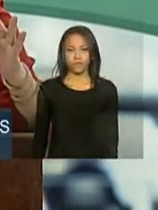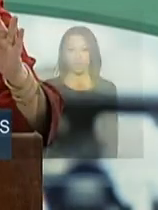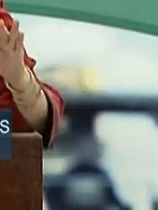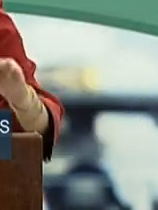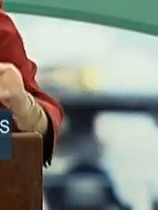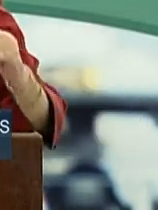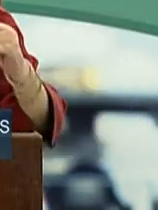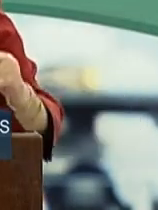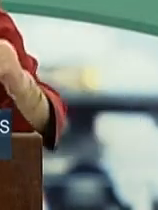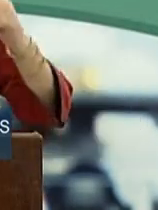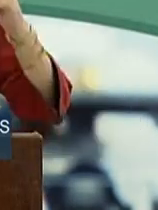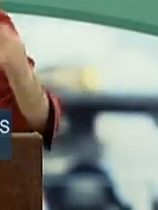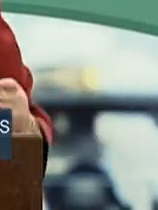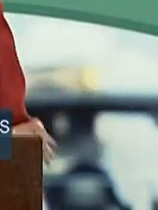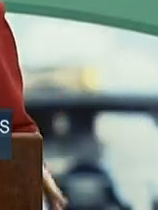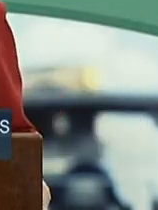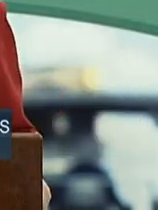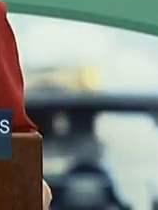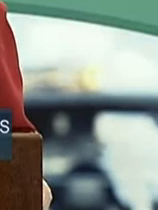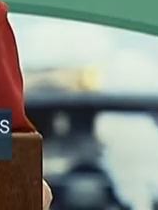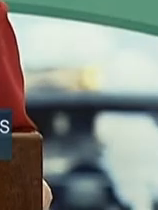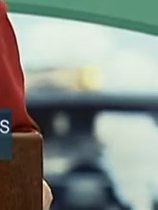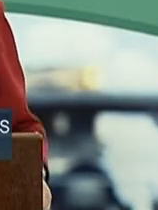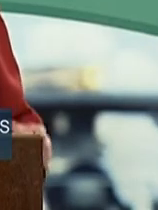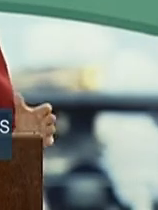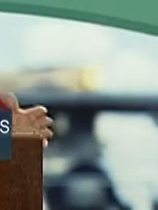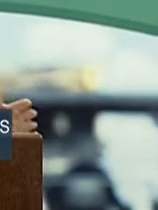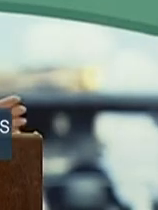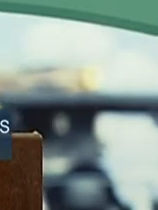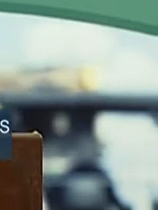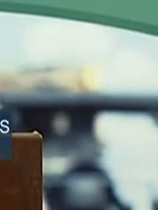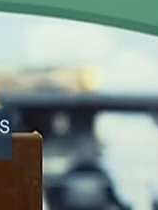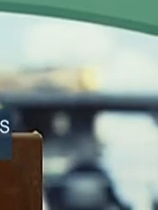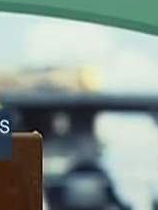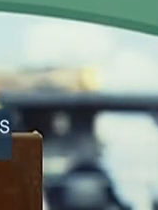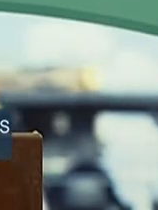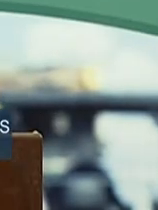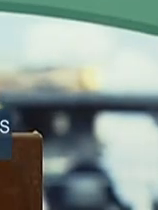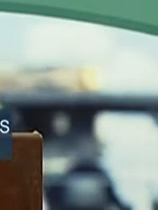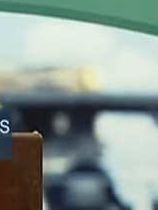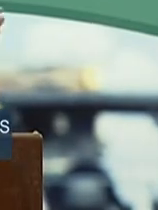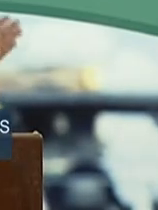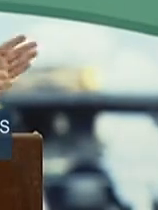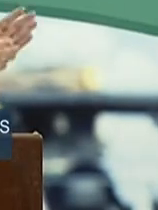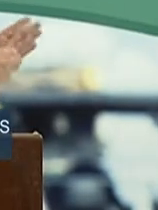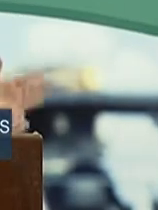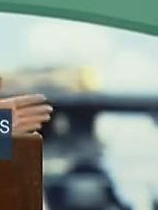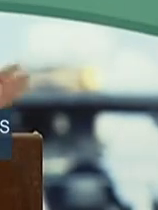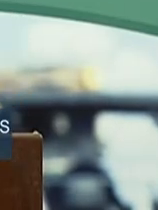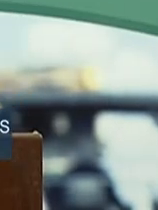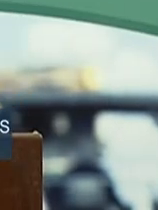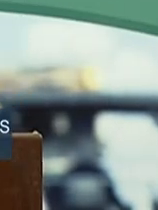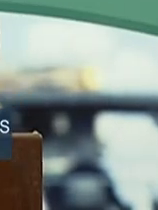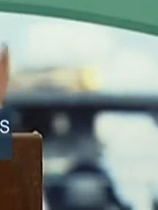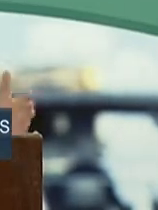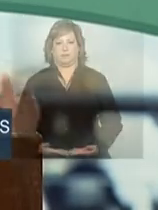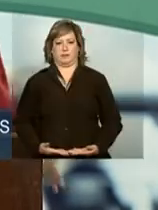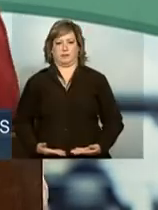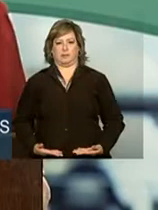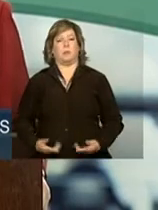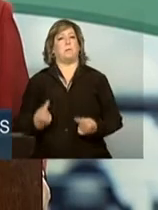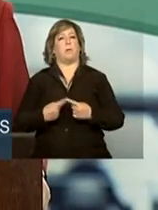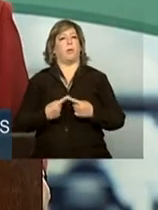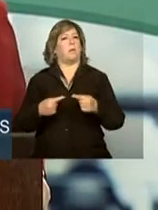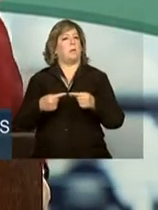porque não há o menor sentido em tratar do mesmo jeito coisas